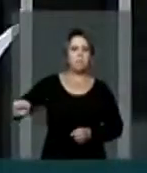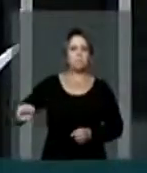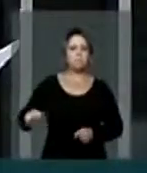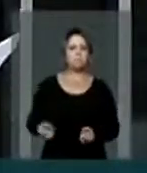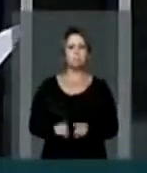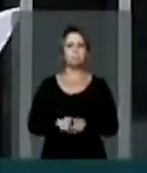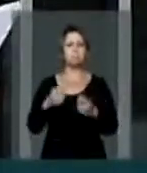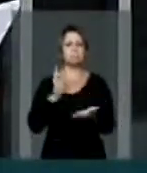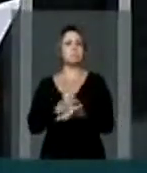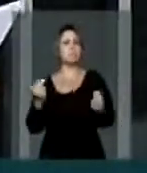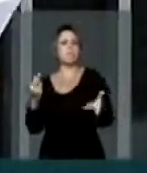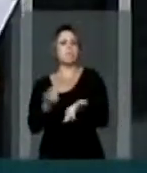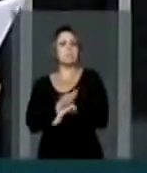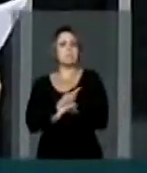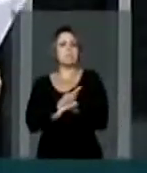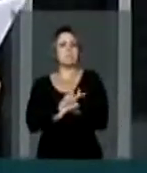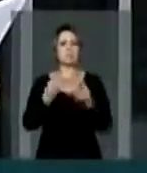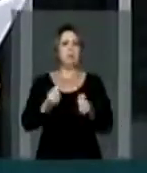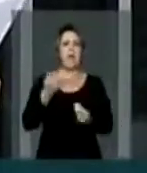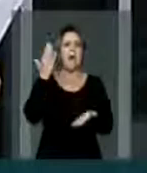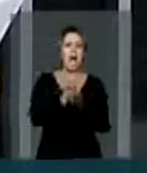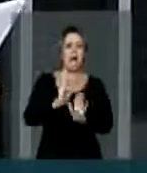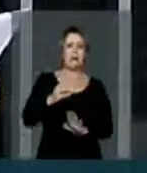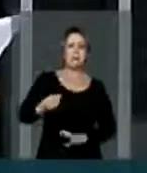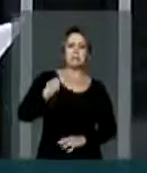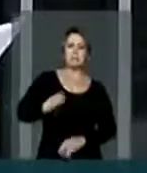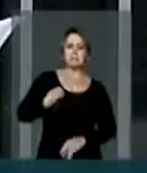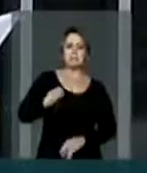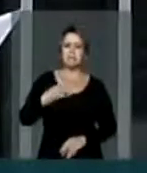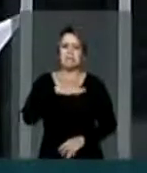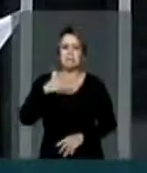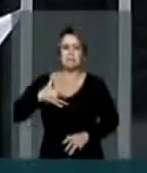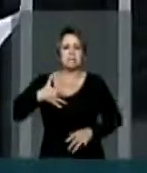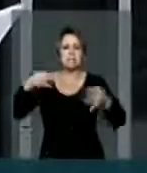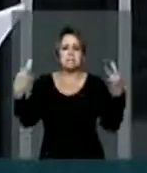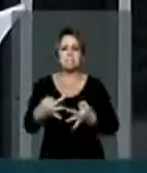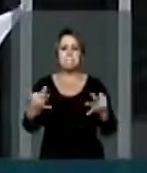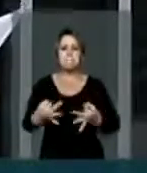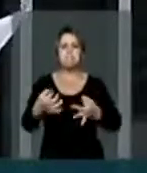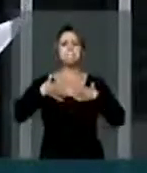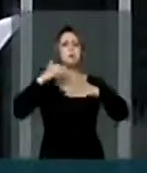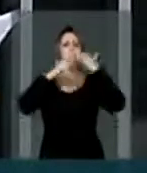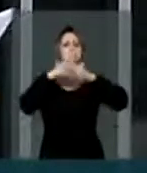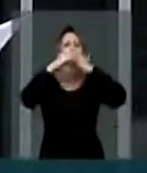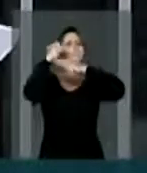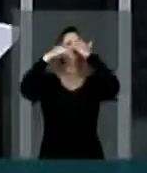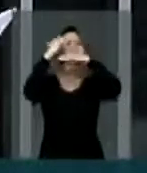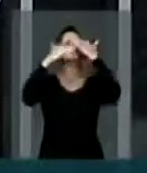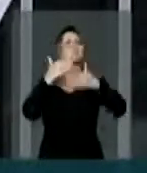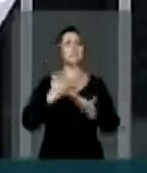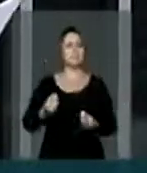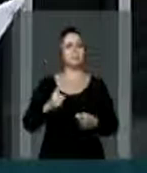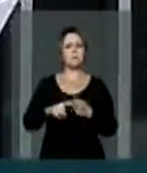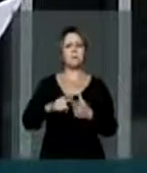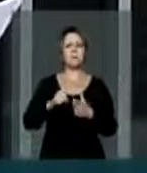nessas circunstâncias. Tirar uma vida que tem plena saúde e total potência de vida em razão